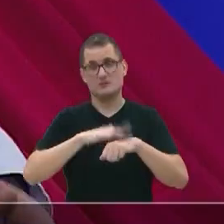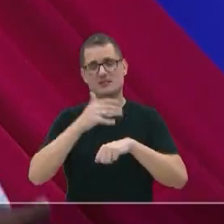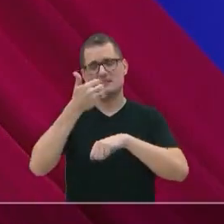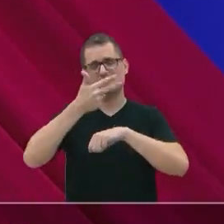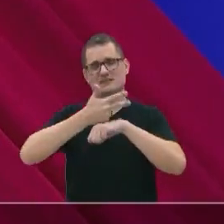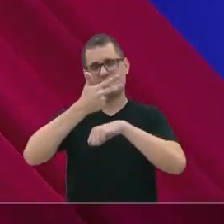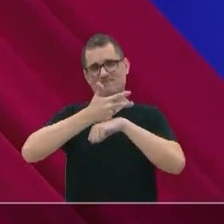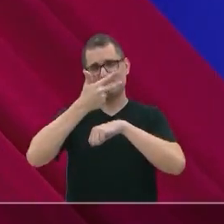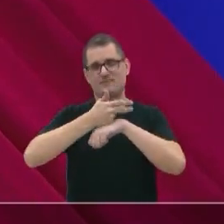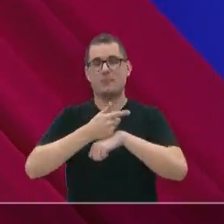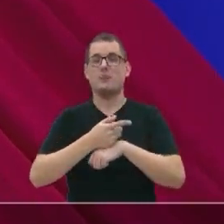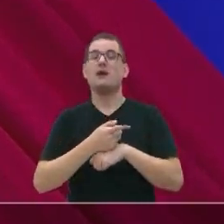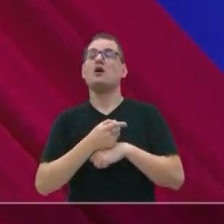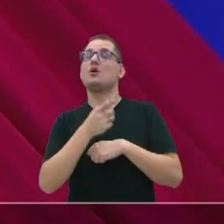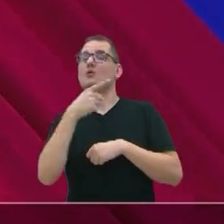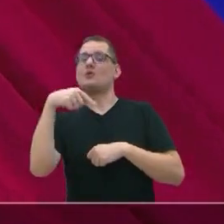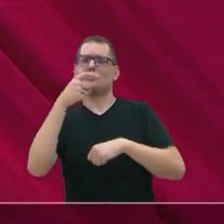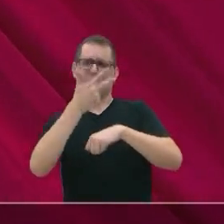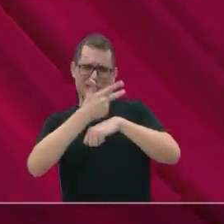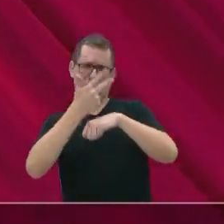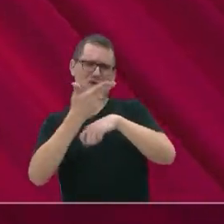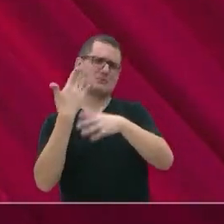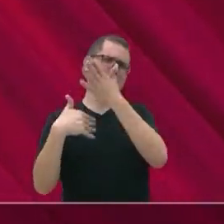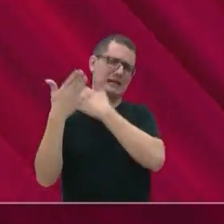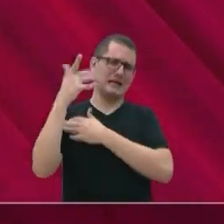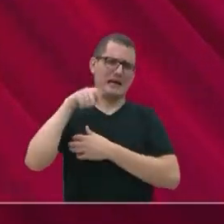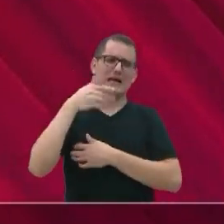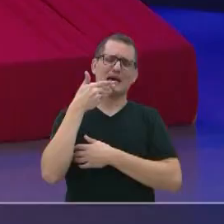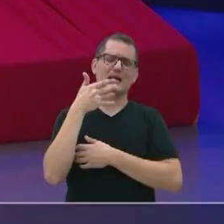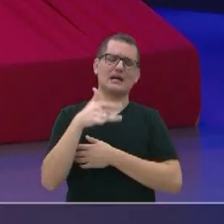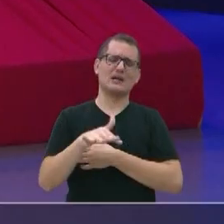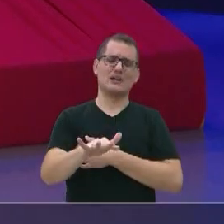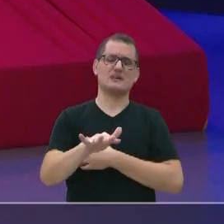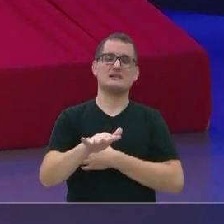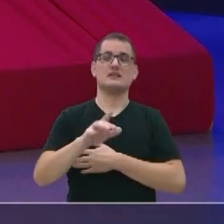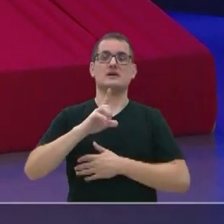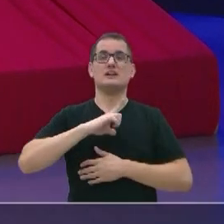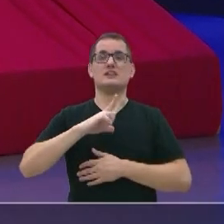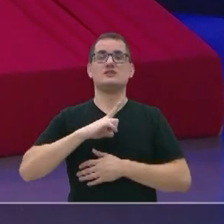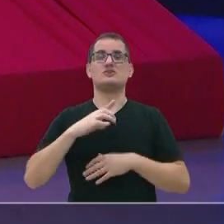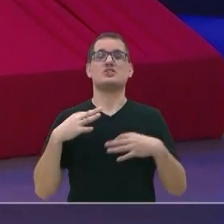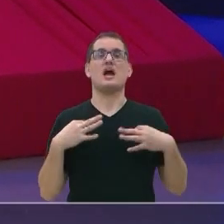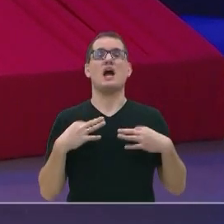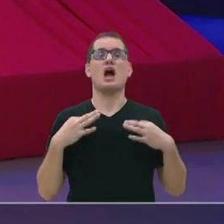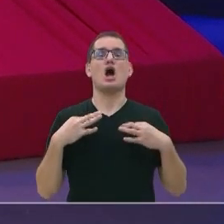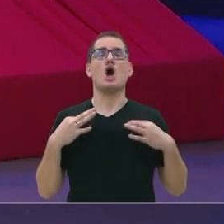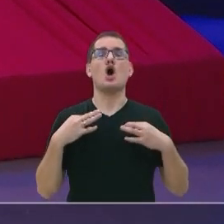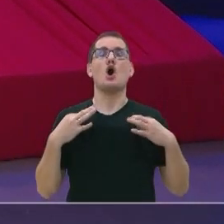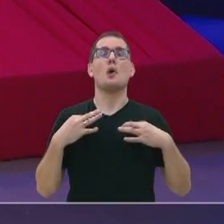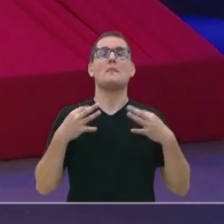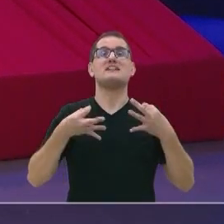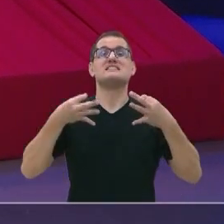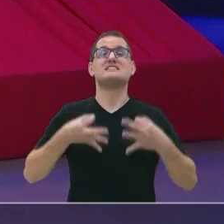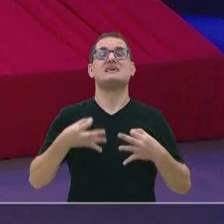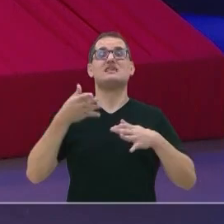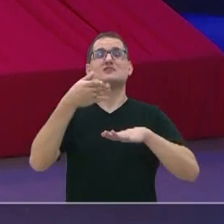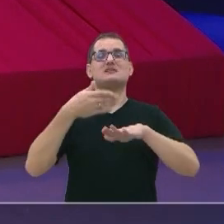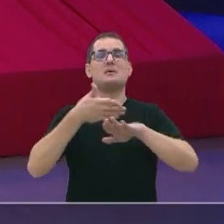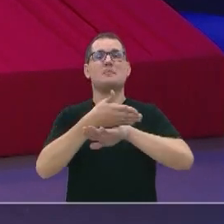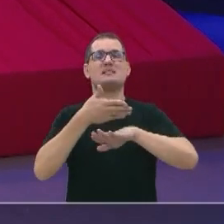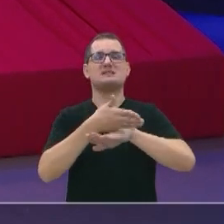Quando você era criança, havia aquela roupa para você ir à missa domingo, sim ou